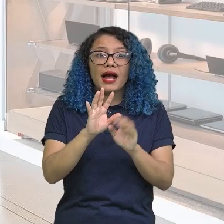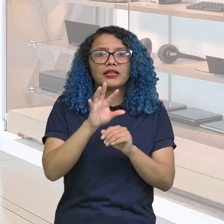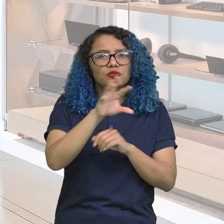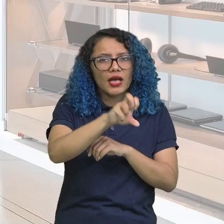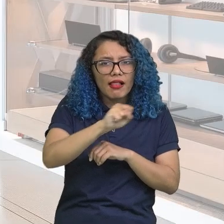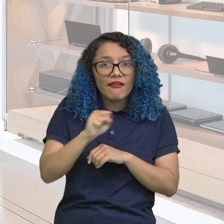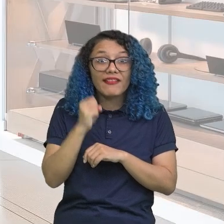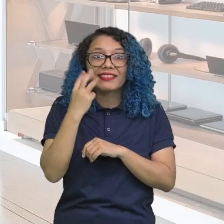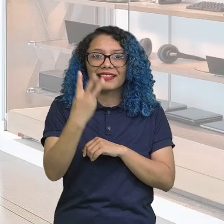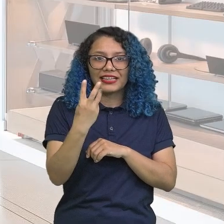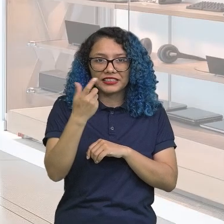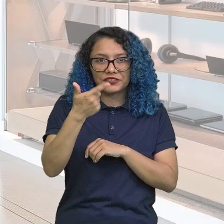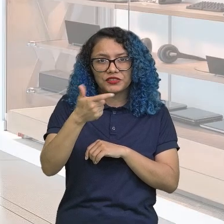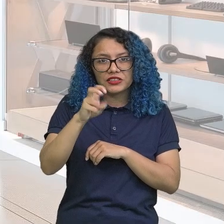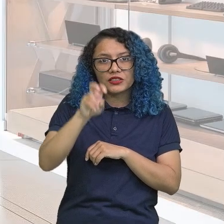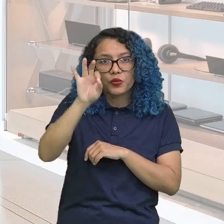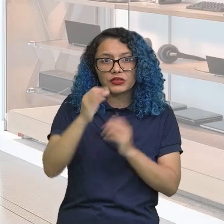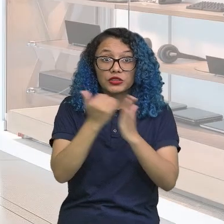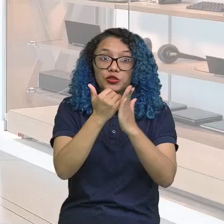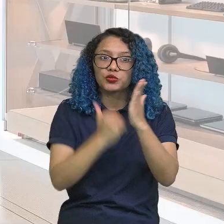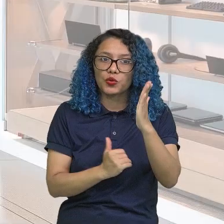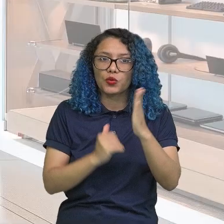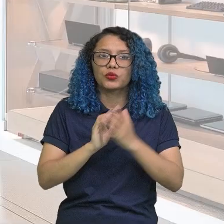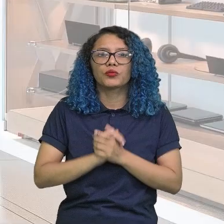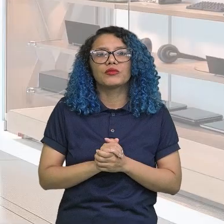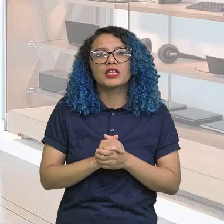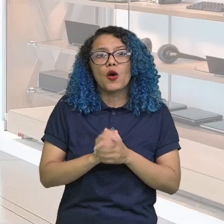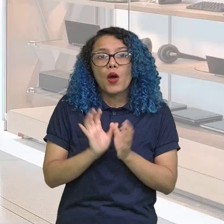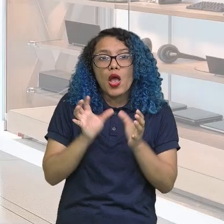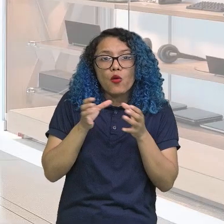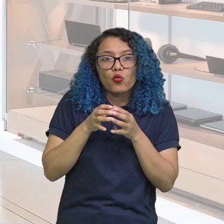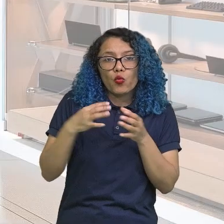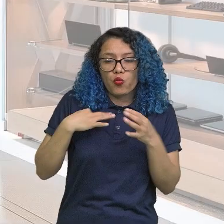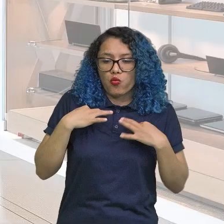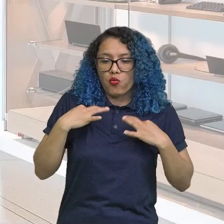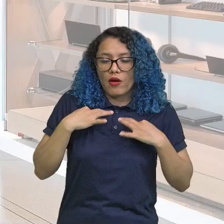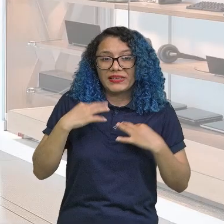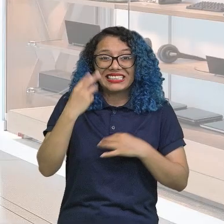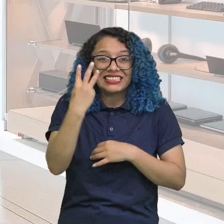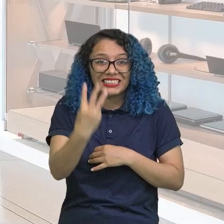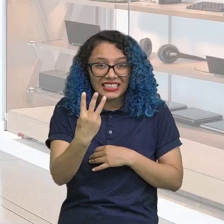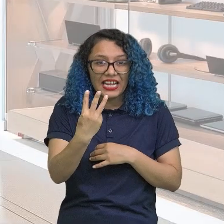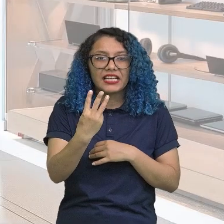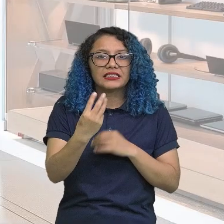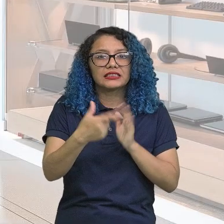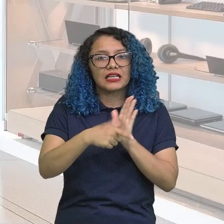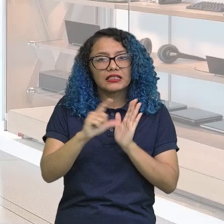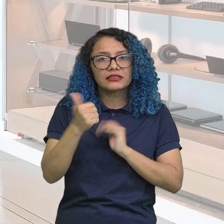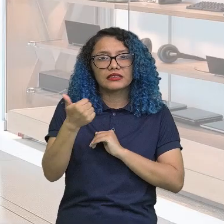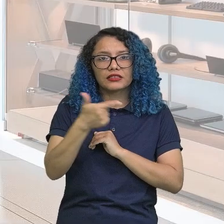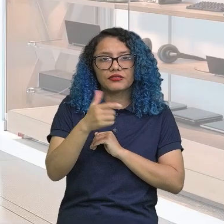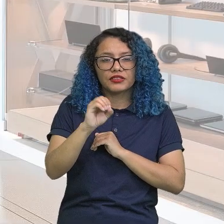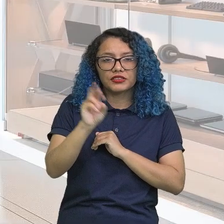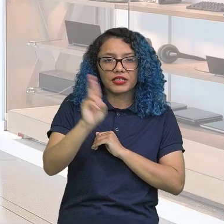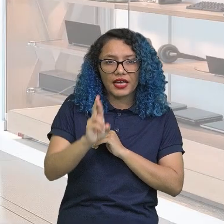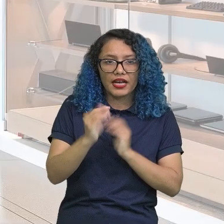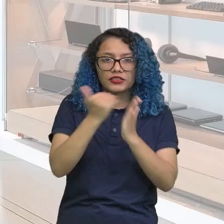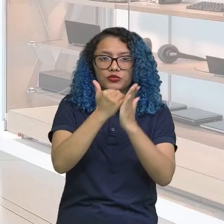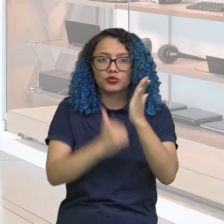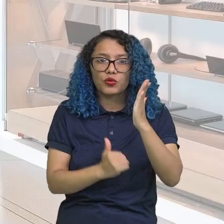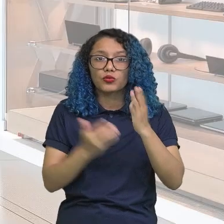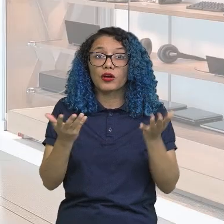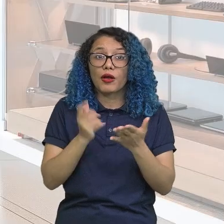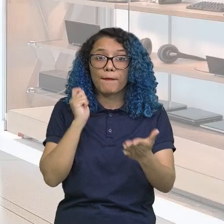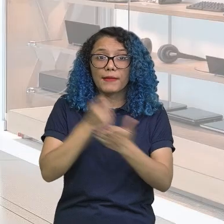desconto. Aí tem aquele kit de camiseta básica que estava 120 e está saindo por 90. E o que é que acontece? O cartão treme,